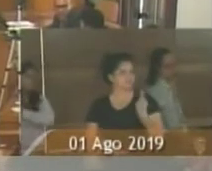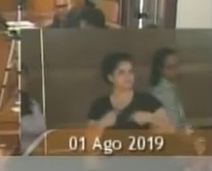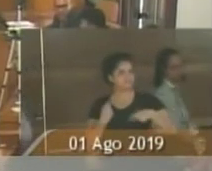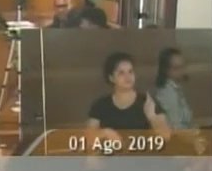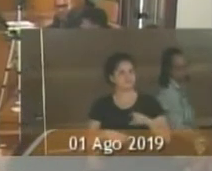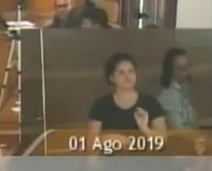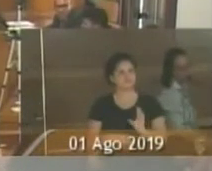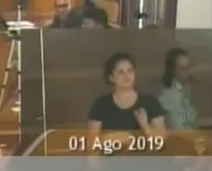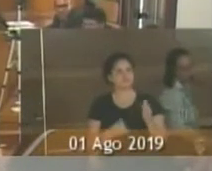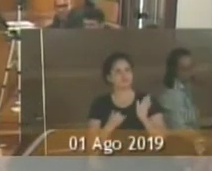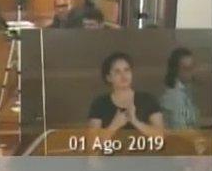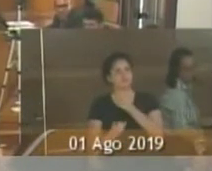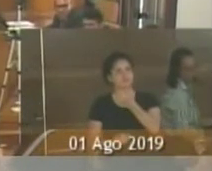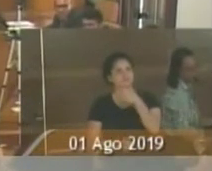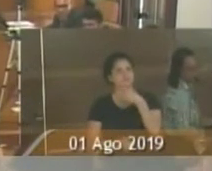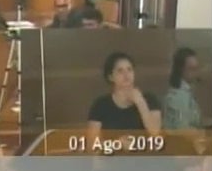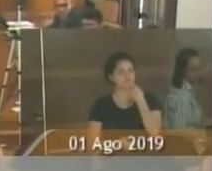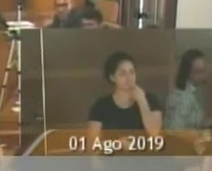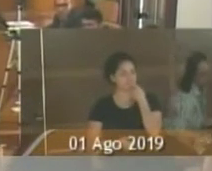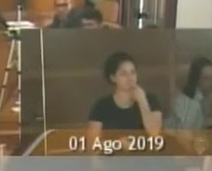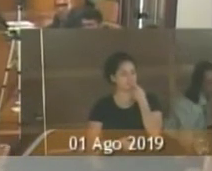Em discussão única, requerimento verbal.